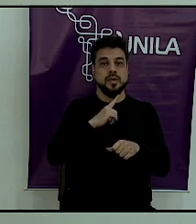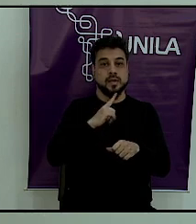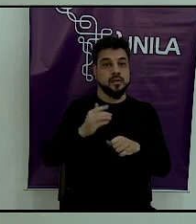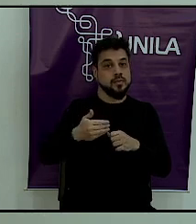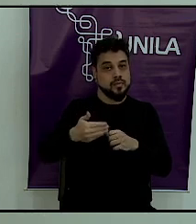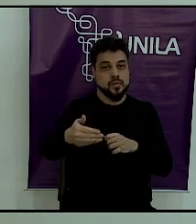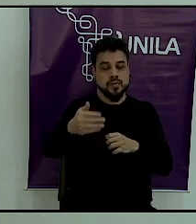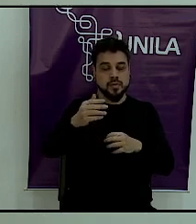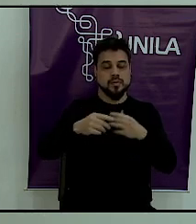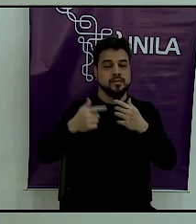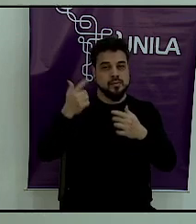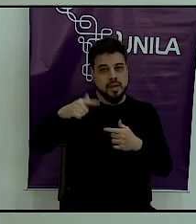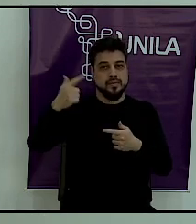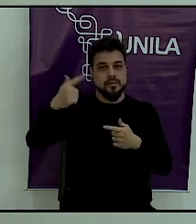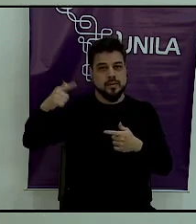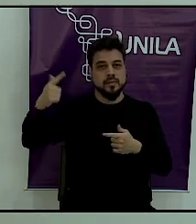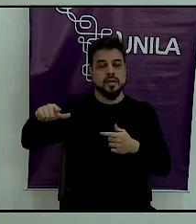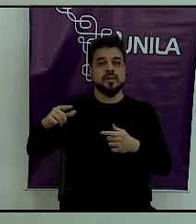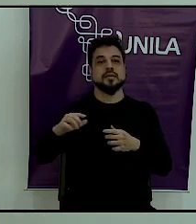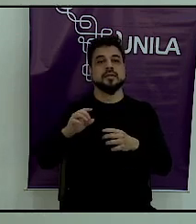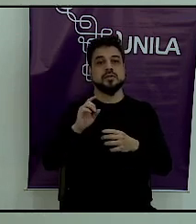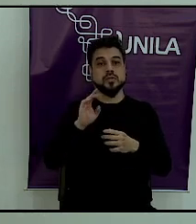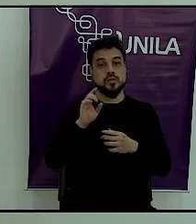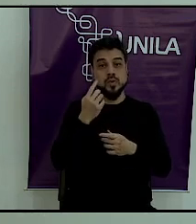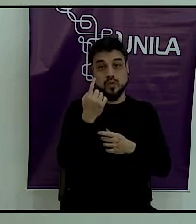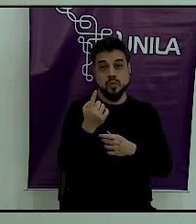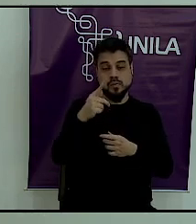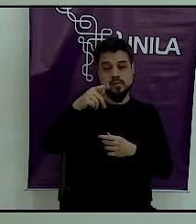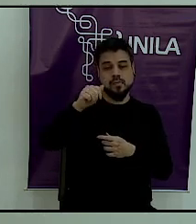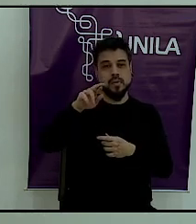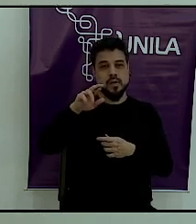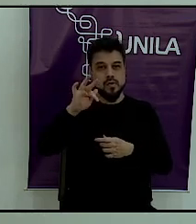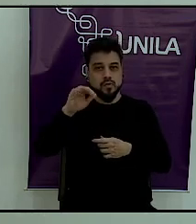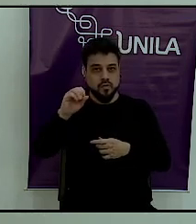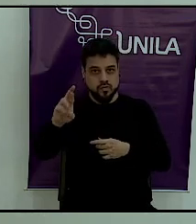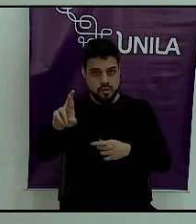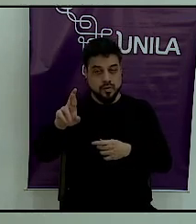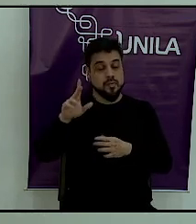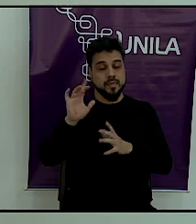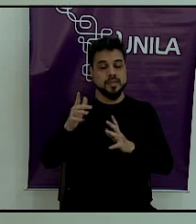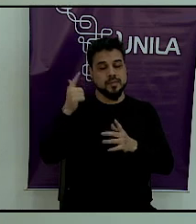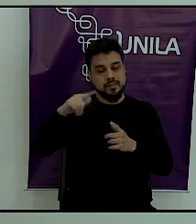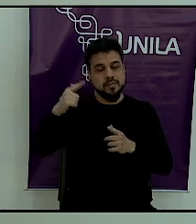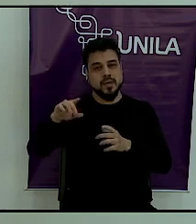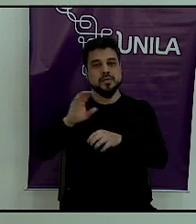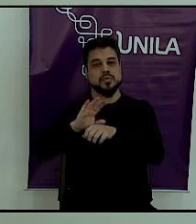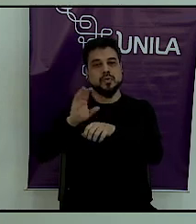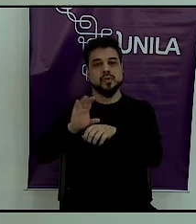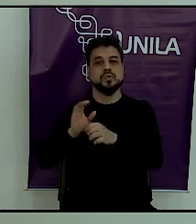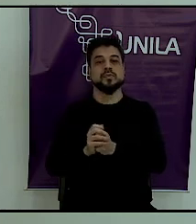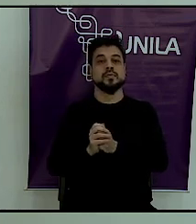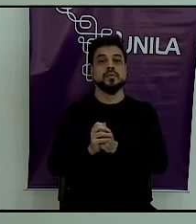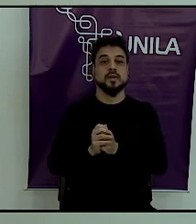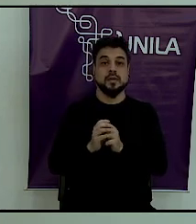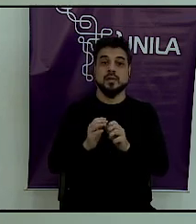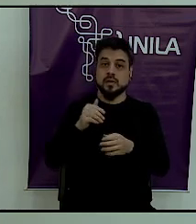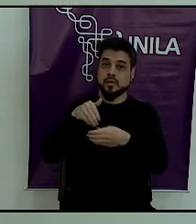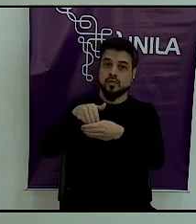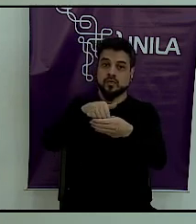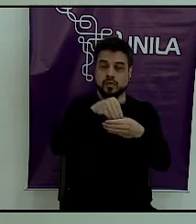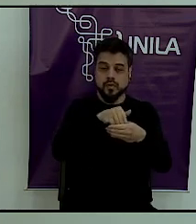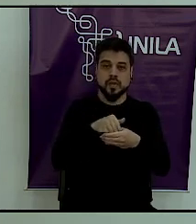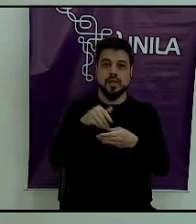aí permanentemente, não só em uma edição do Parfor. Então, votem também nessa proposta, né, que é a proposta